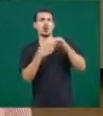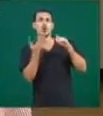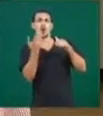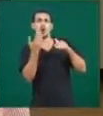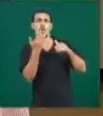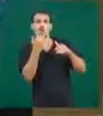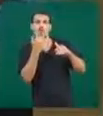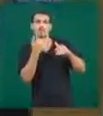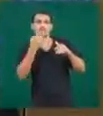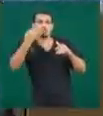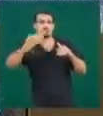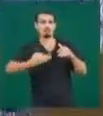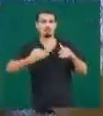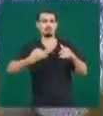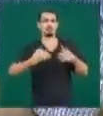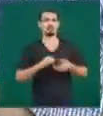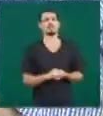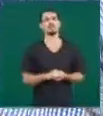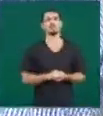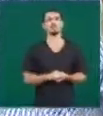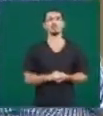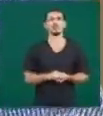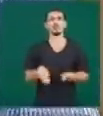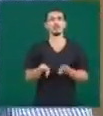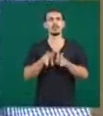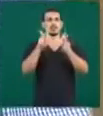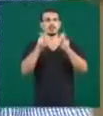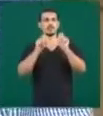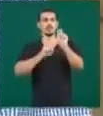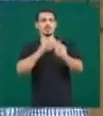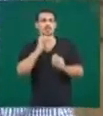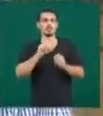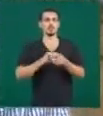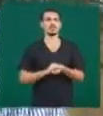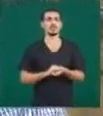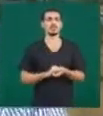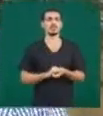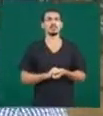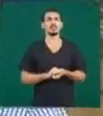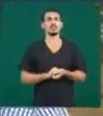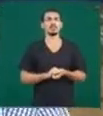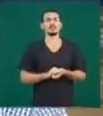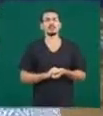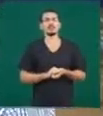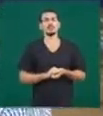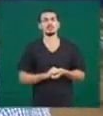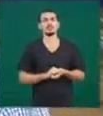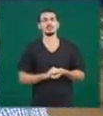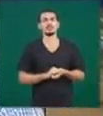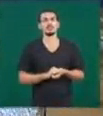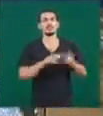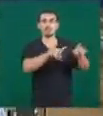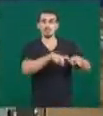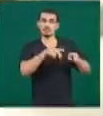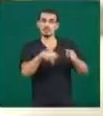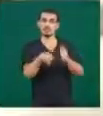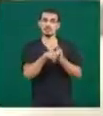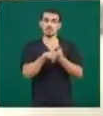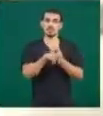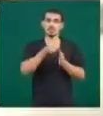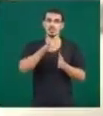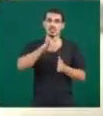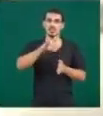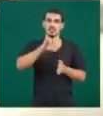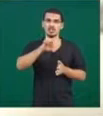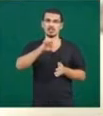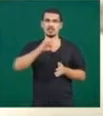dos últimos anos. Outro assunto discutido no evento foi a agronomia digital. Para Guilherme, é uma tendência crescente o uso